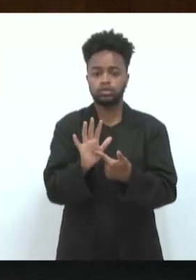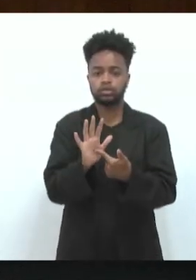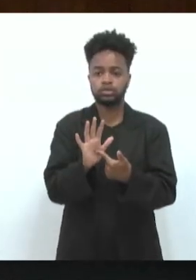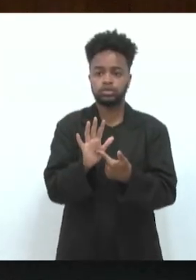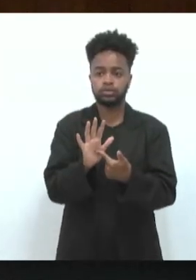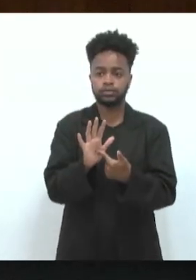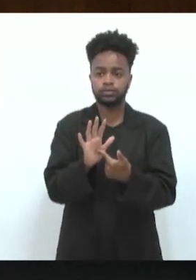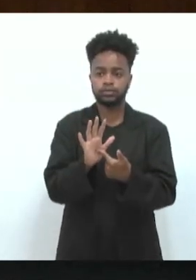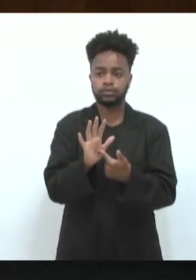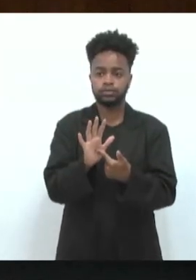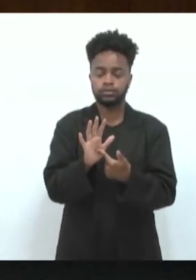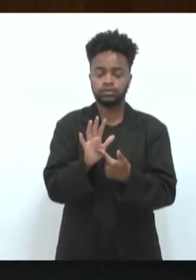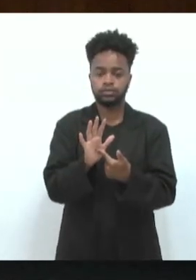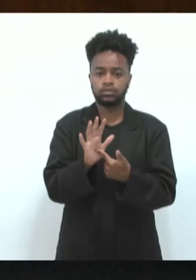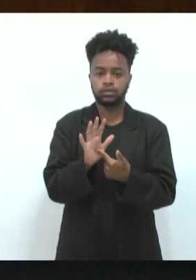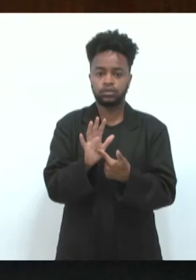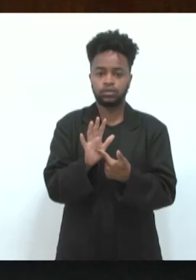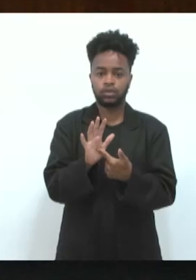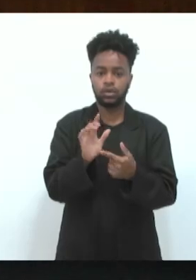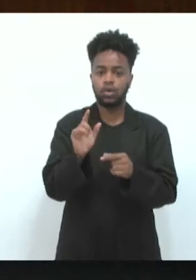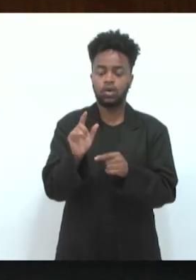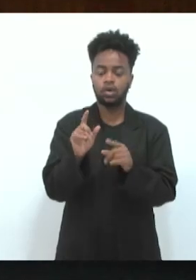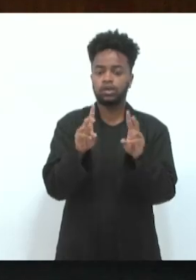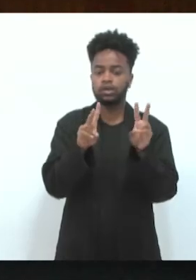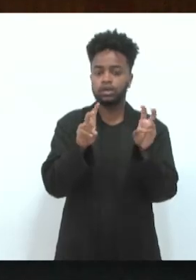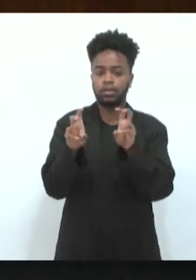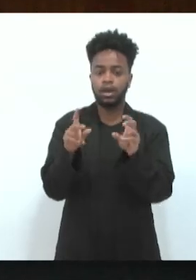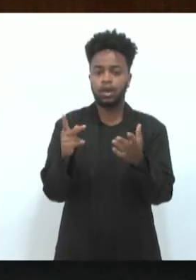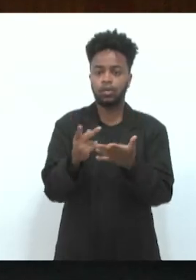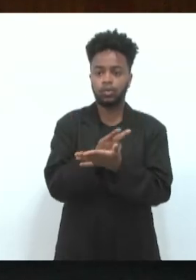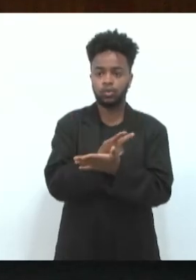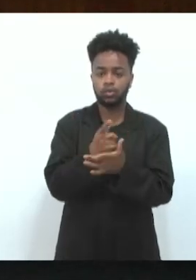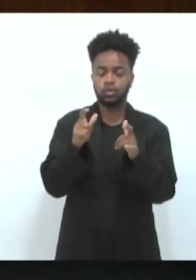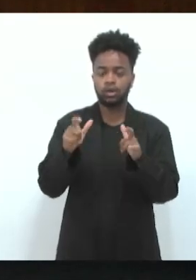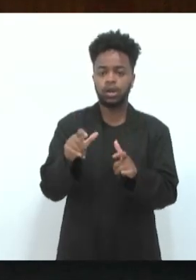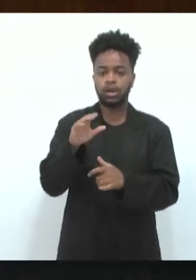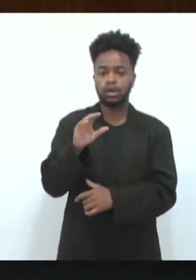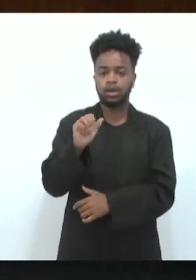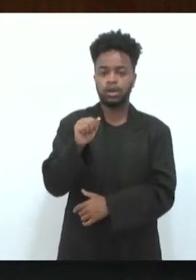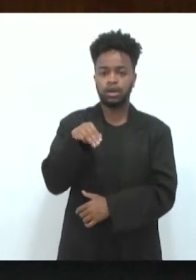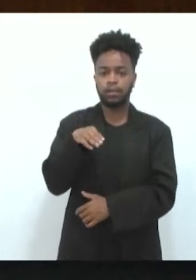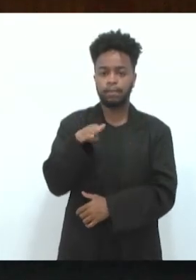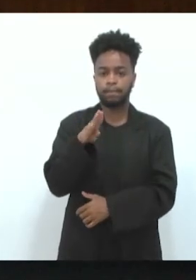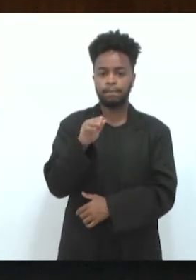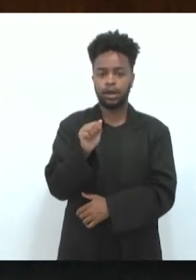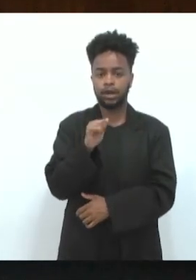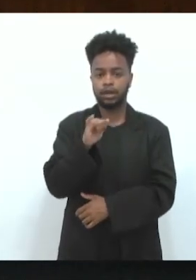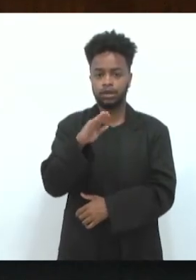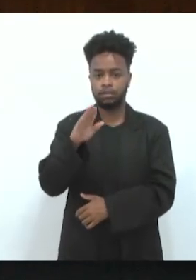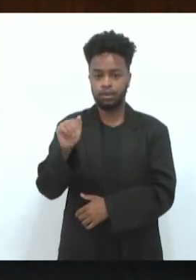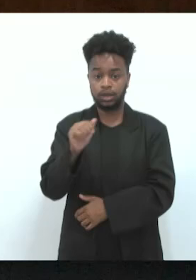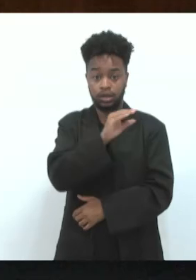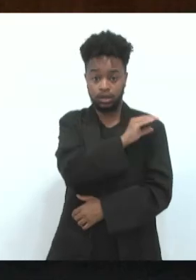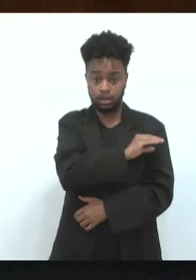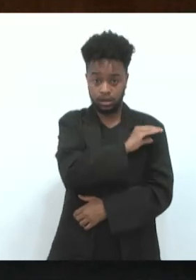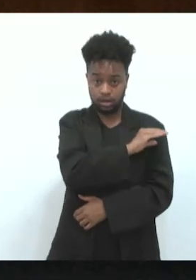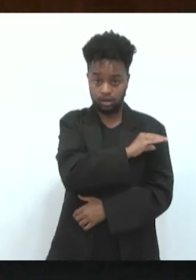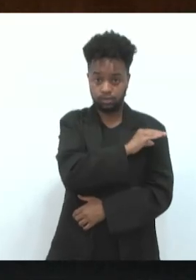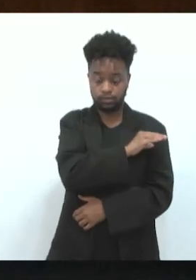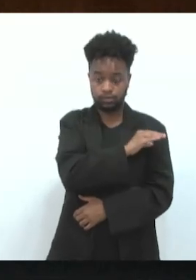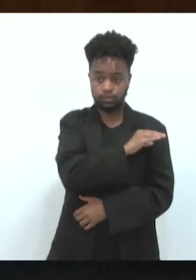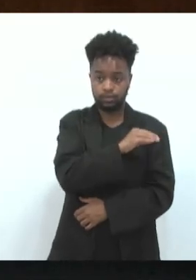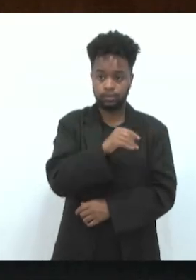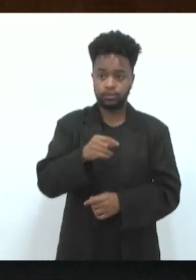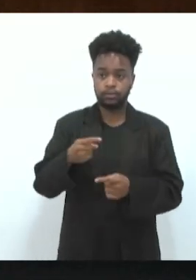Dani Monteiro, o que aconteceu na usina Cambaíba, em Campos dos Goitacazes, que é o fato